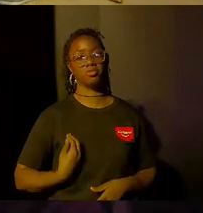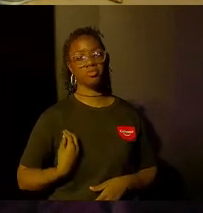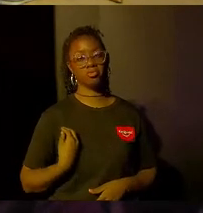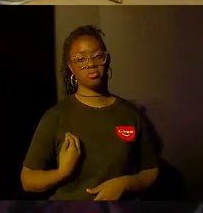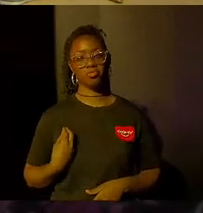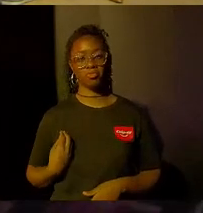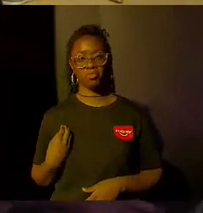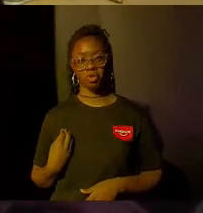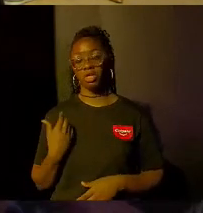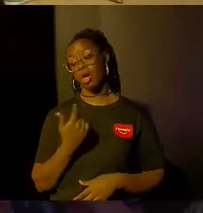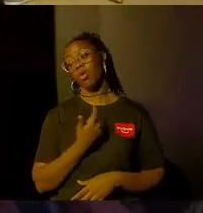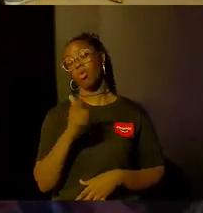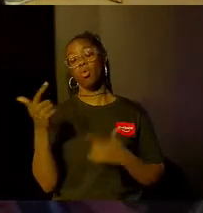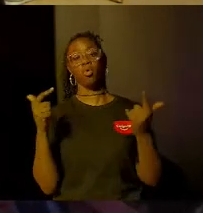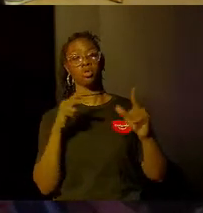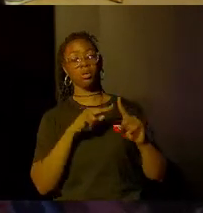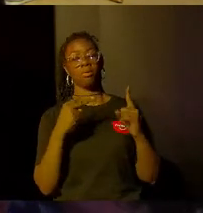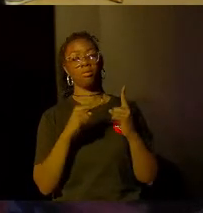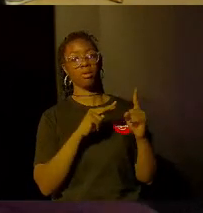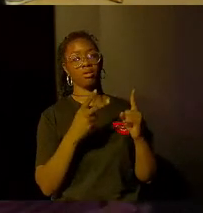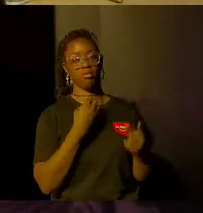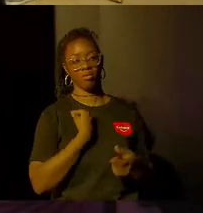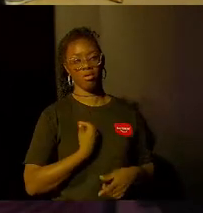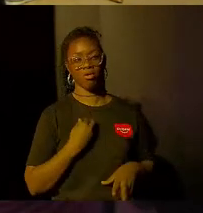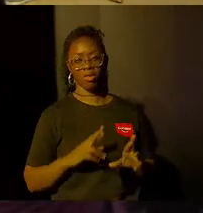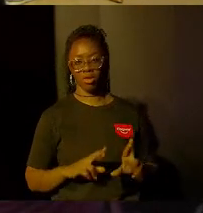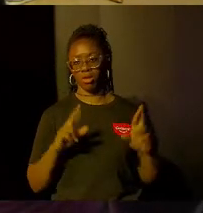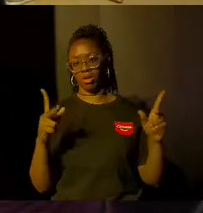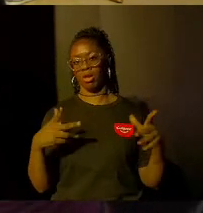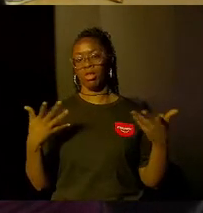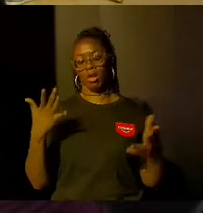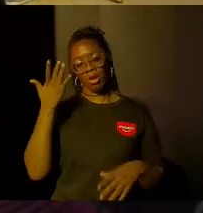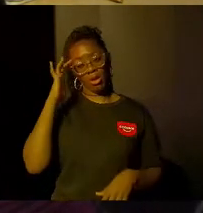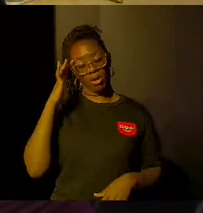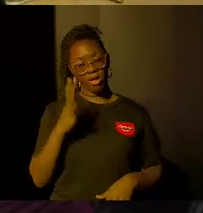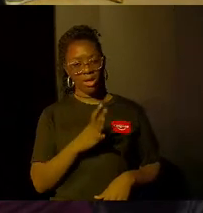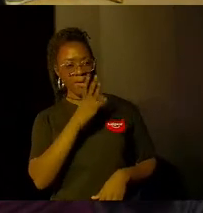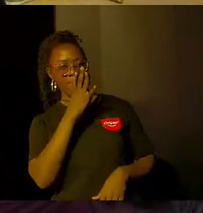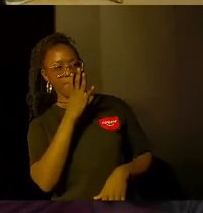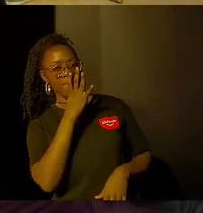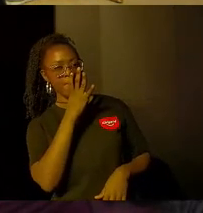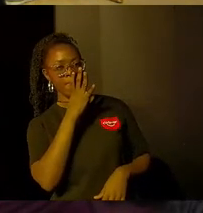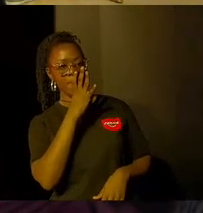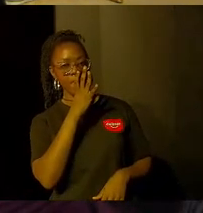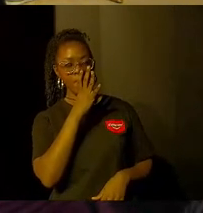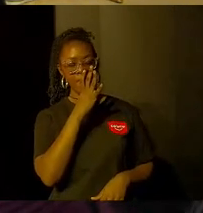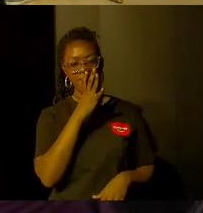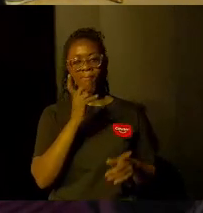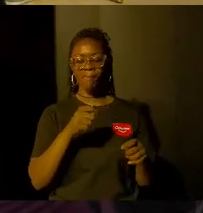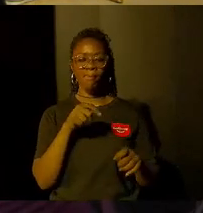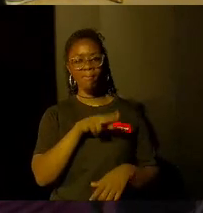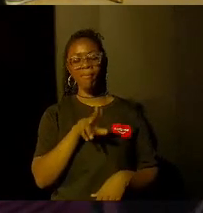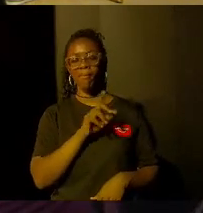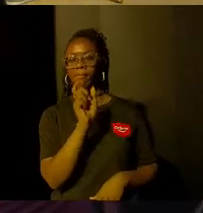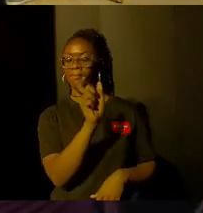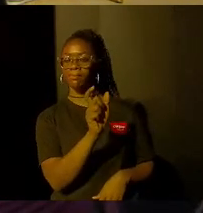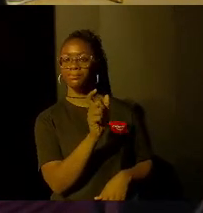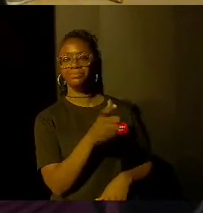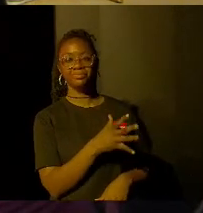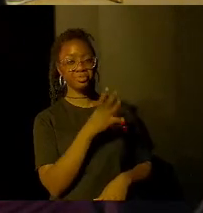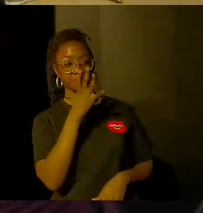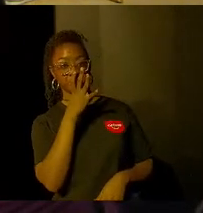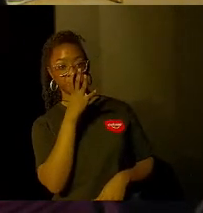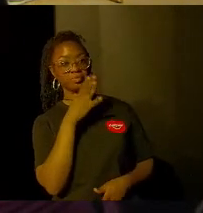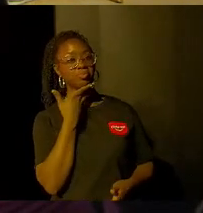vai te dando outras vidas eu acho um deslumbramento eu só posso usar esse termo é um